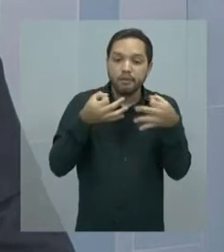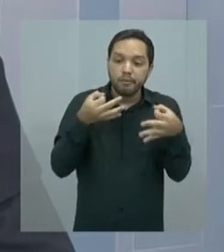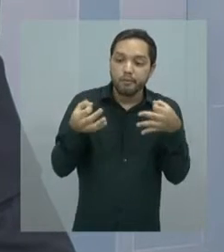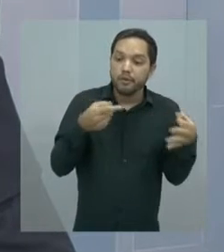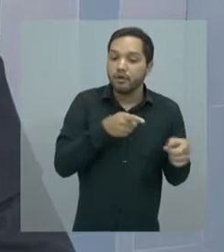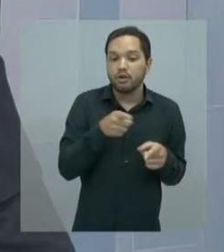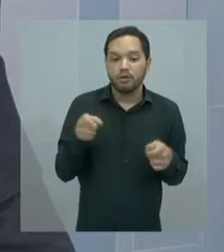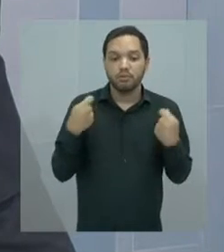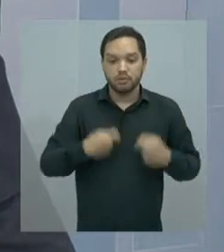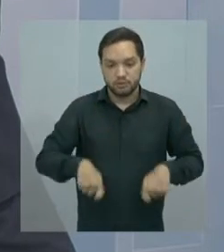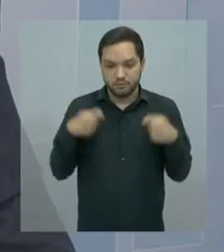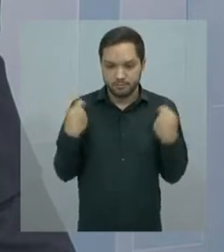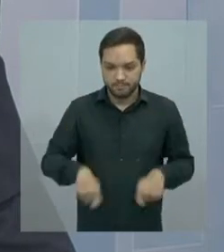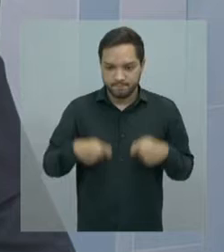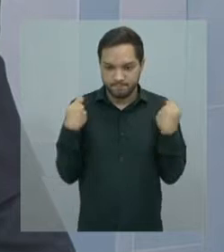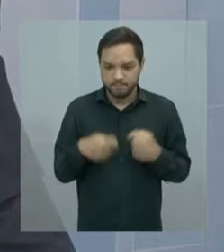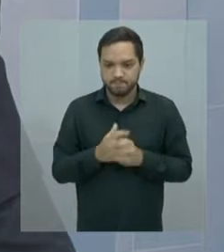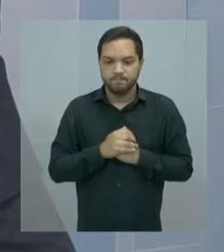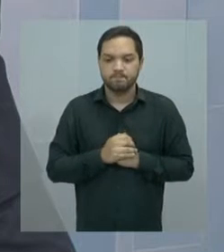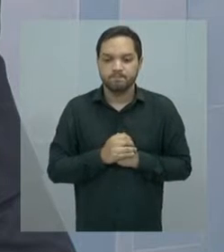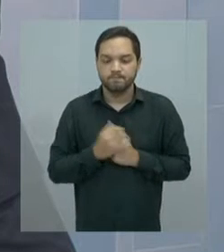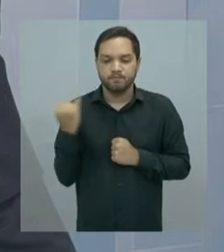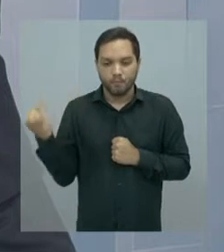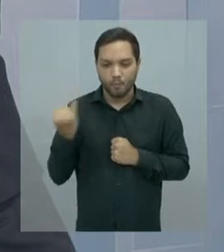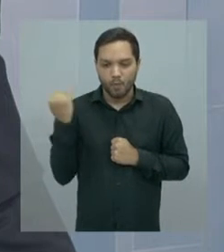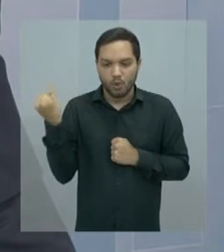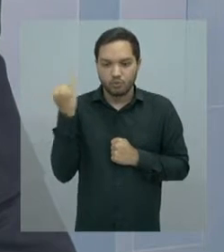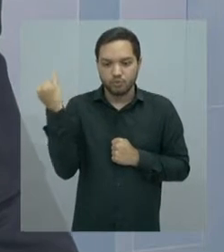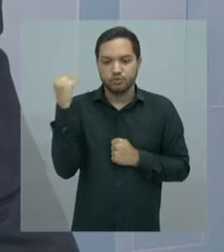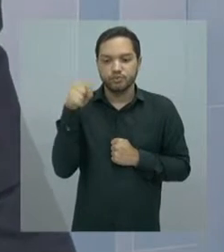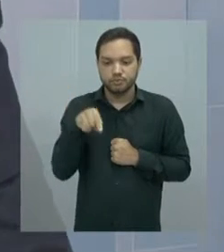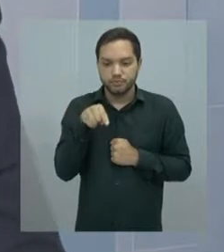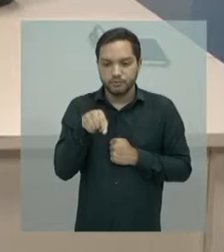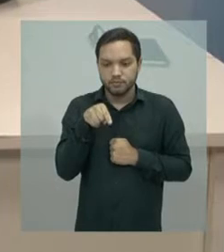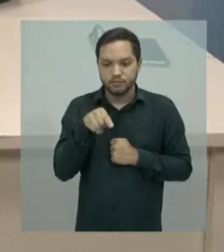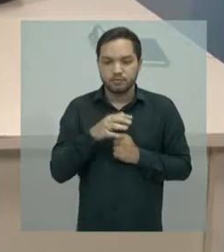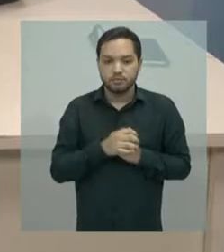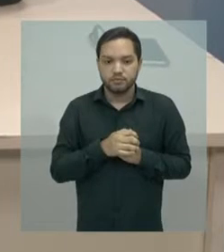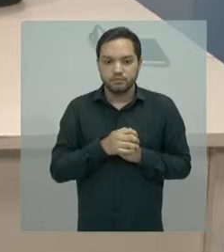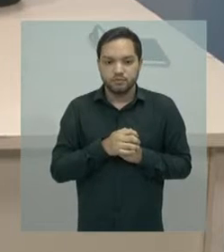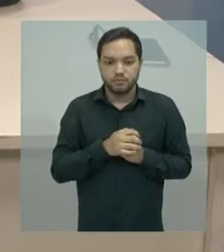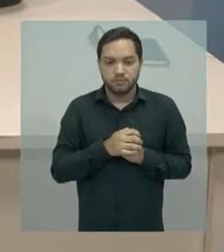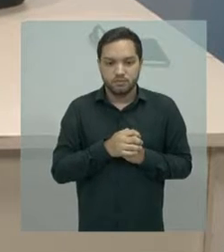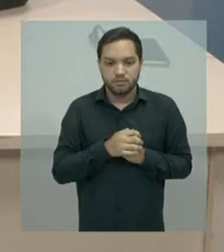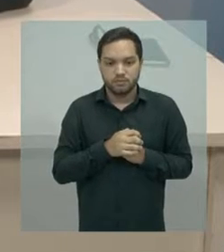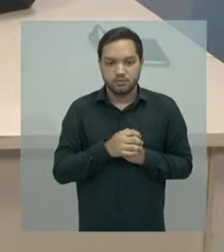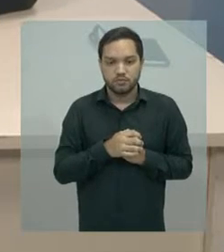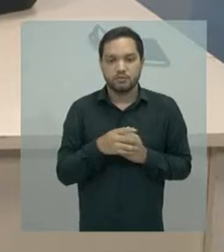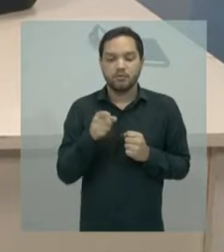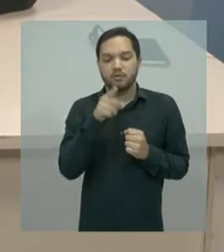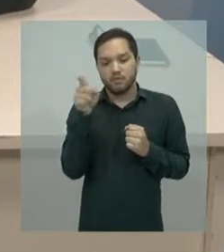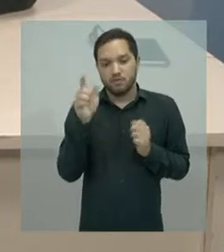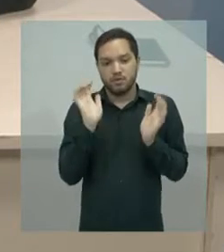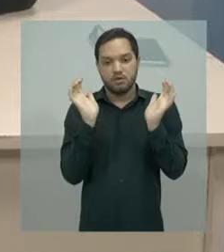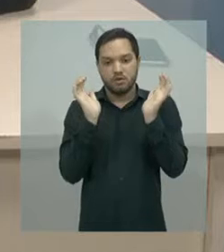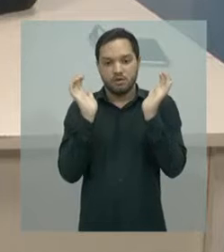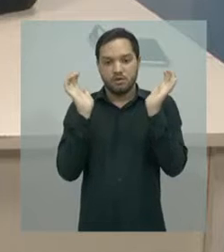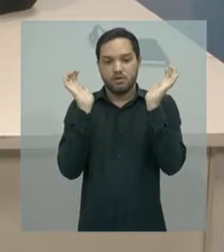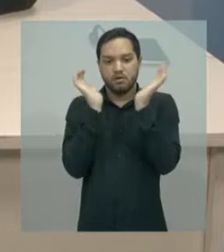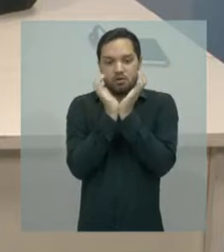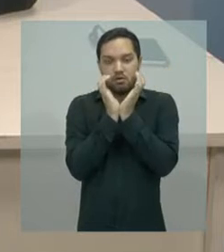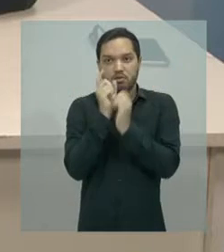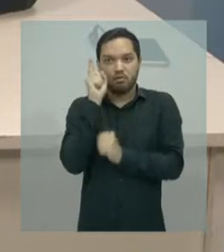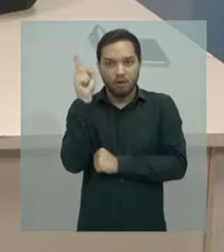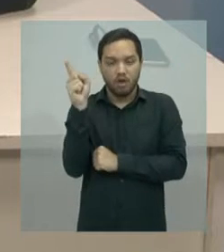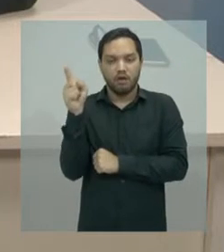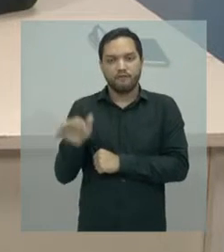população. Esse que eu diria. É importante isso aí, deputado. Agora tem que levar esse problema para a bancada, para a nossa bancada federal,